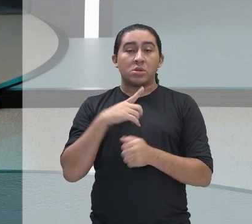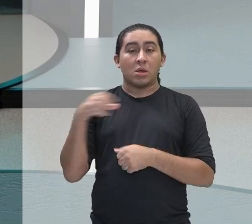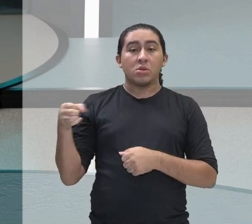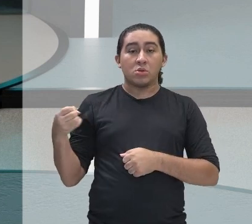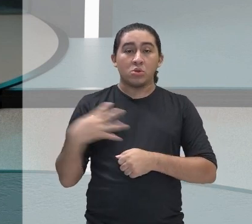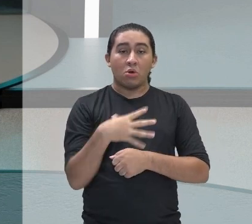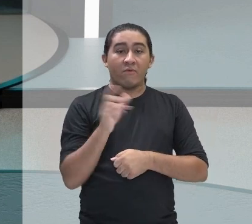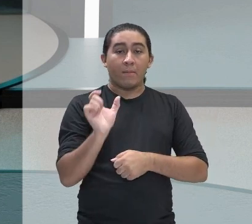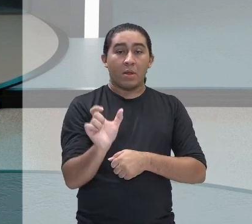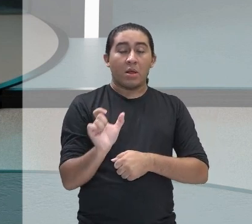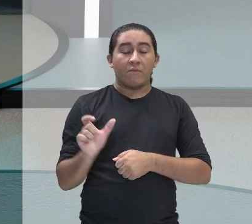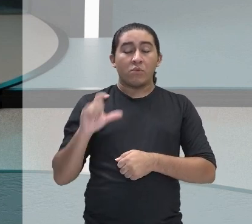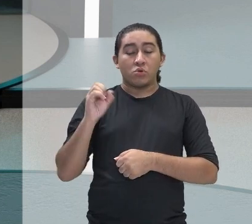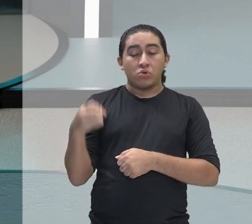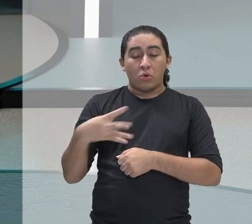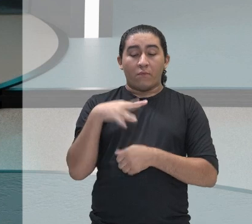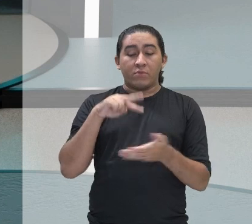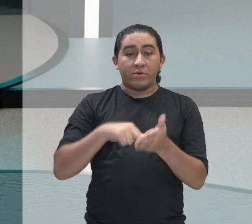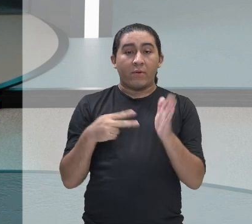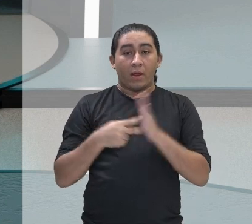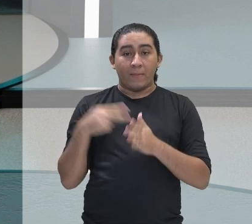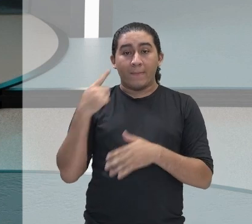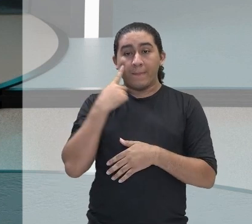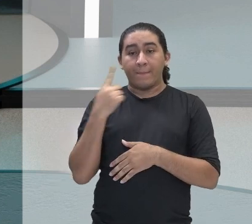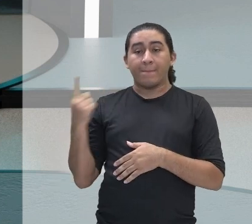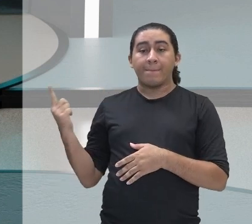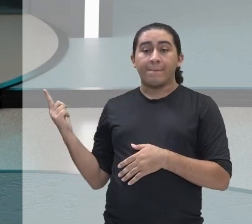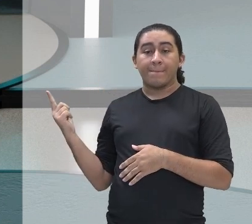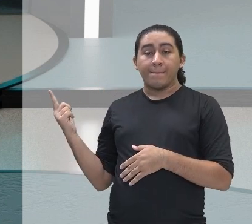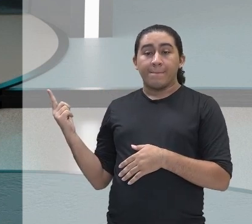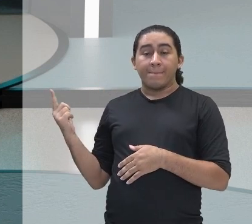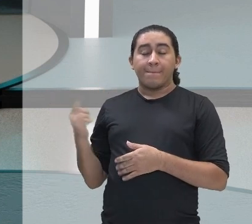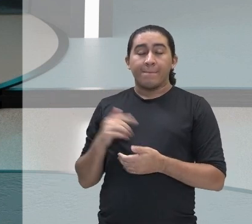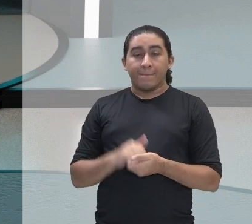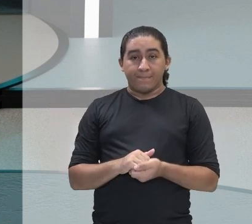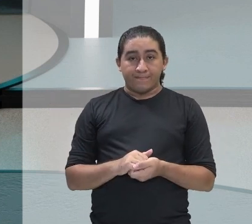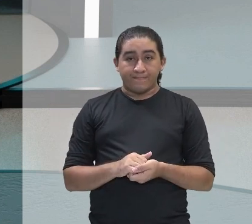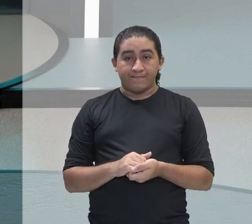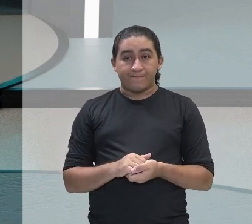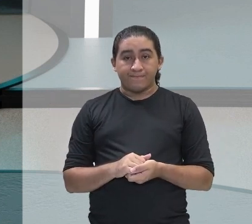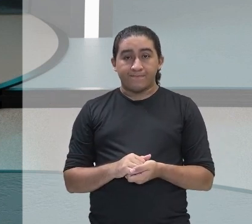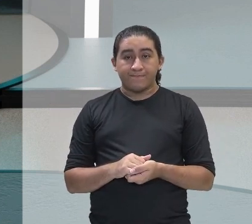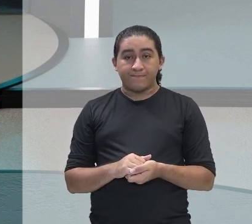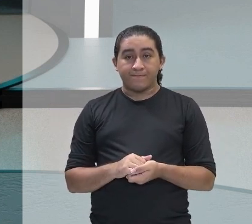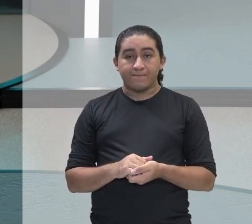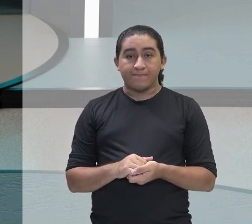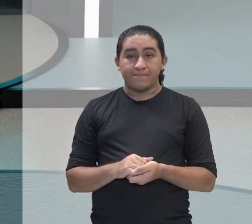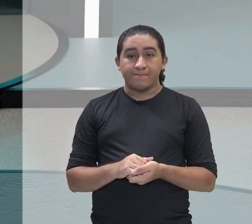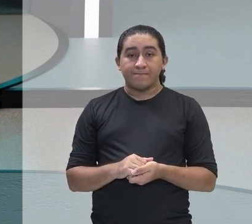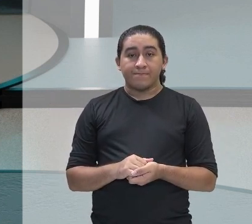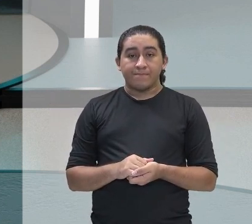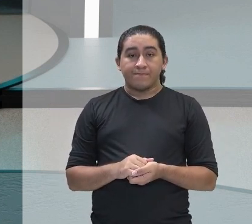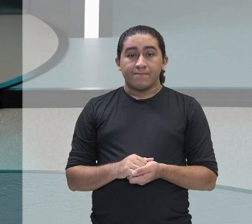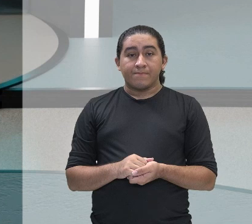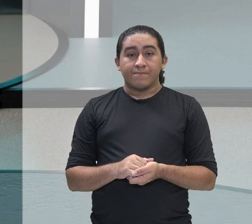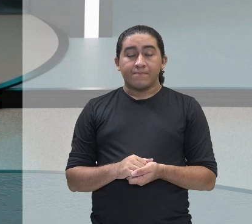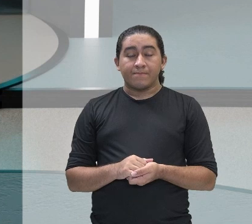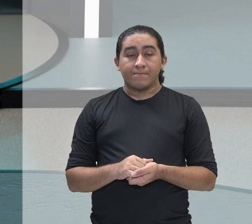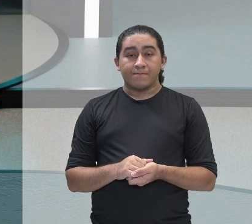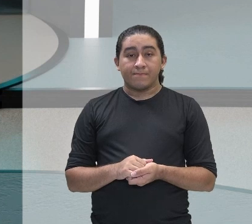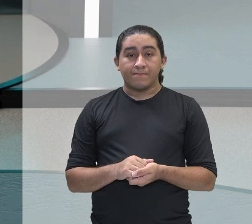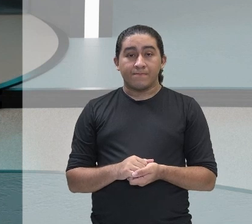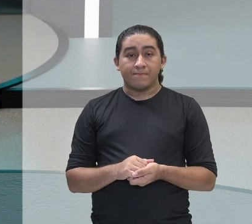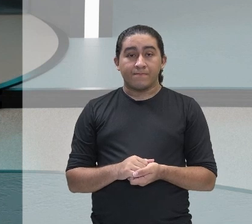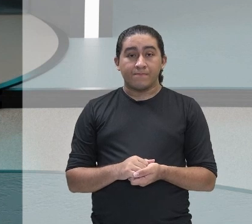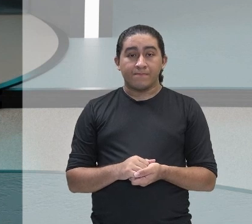formaram uma nova palavra e um novo sentido. Nós temos copo, né? Essa